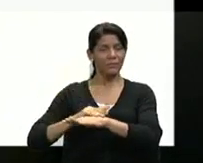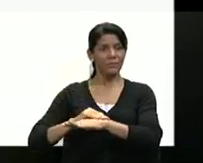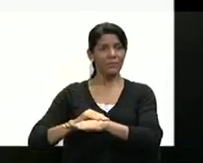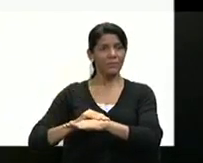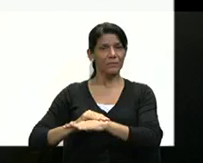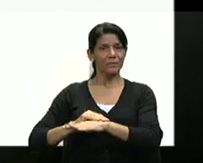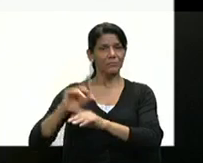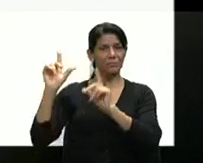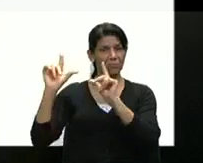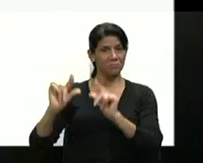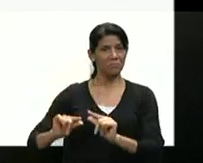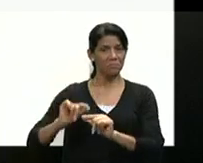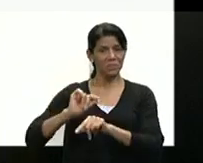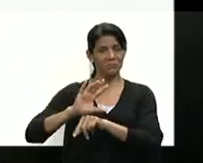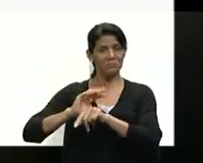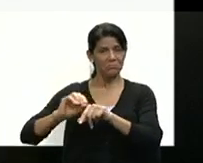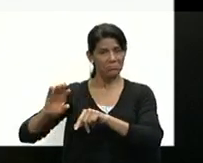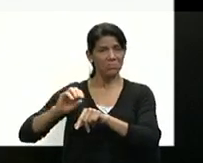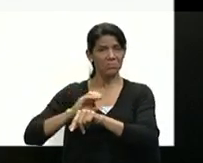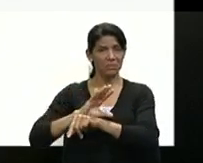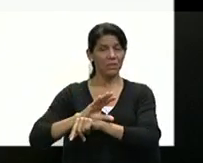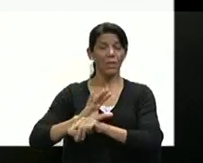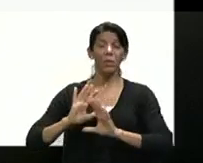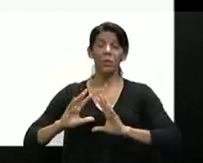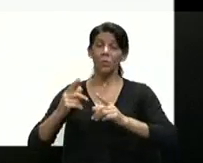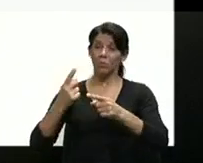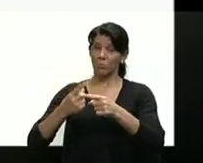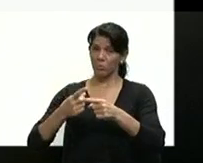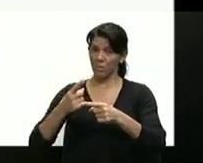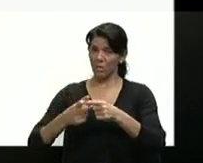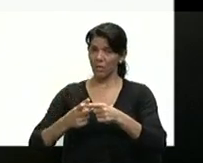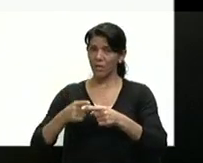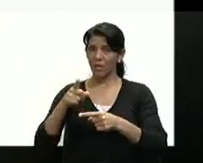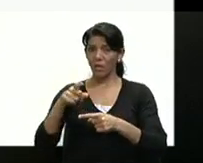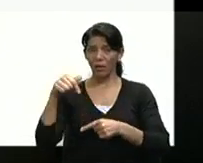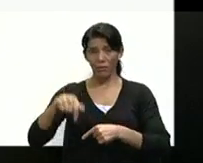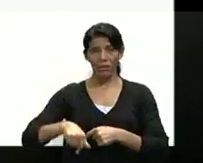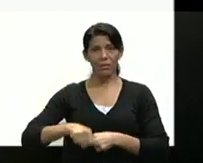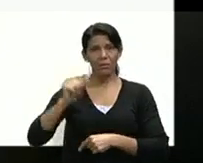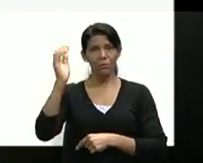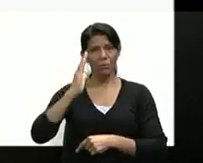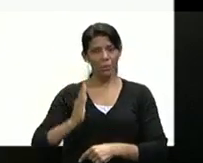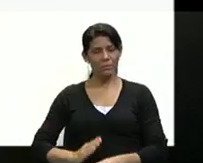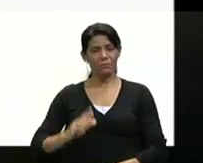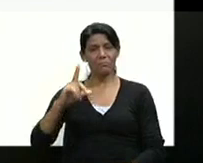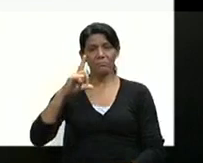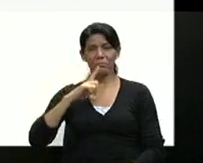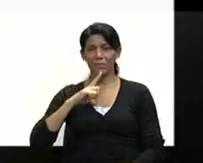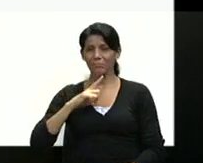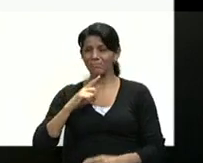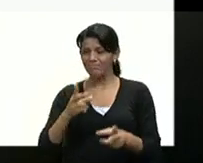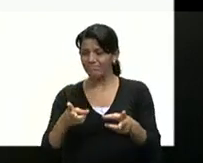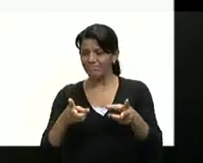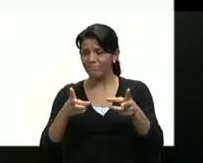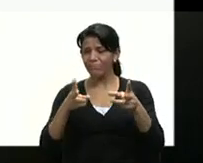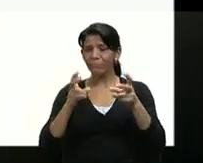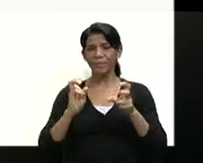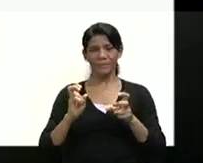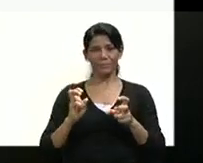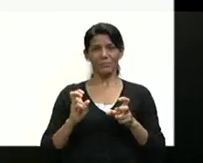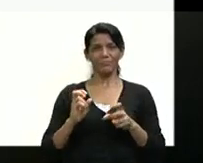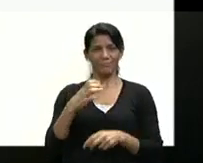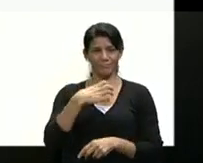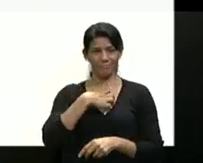prevalência das doenças transmissíveis. Todavia, No Brasil, nós não enxergamos isso dessa